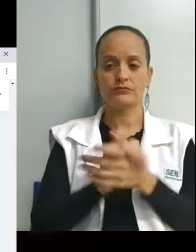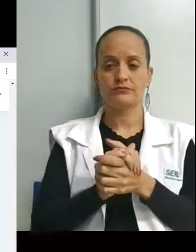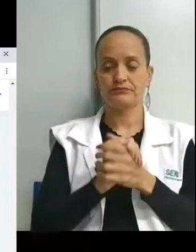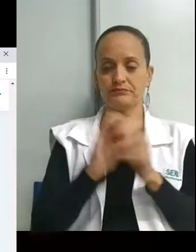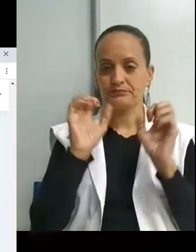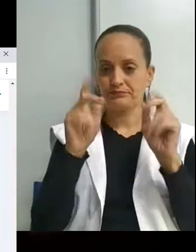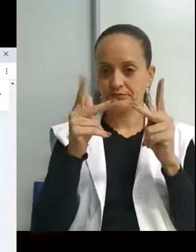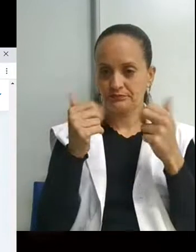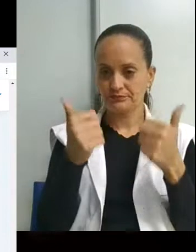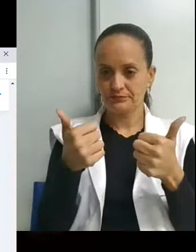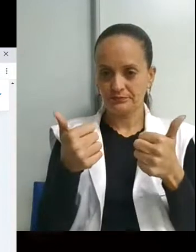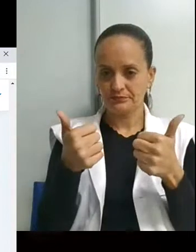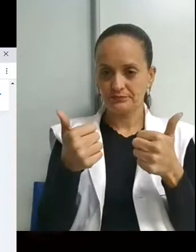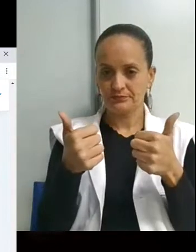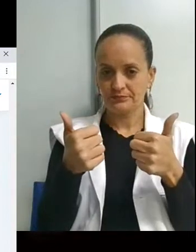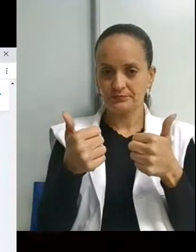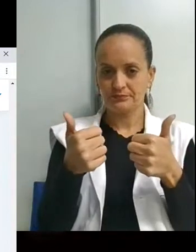Tudo bem?